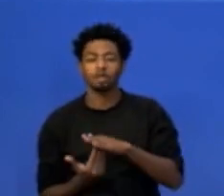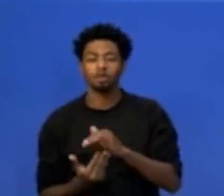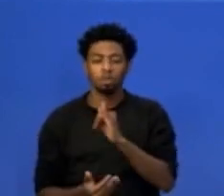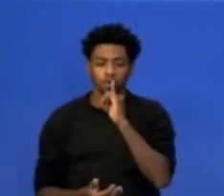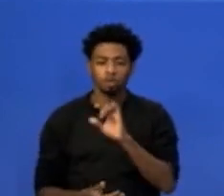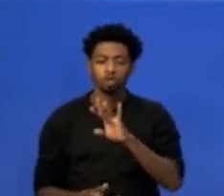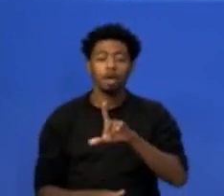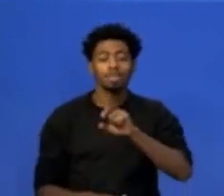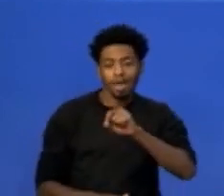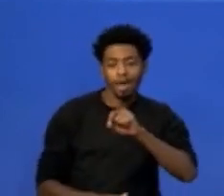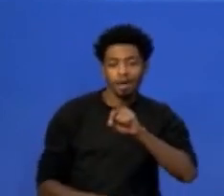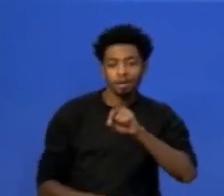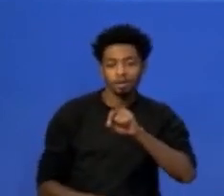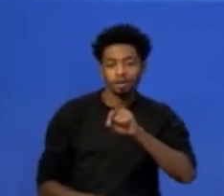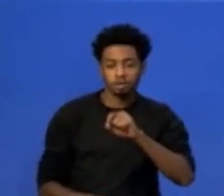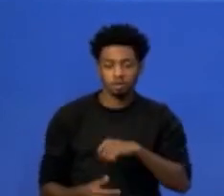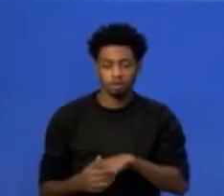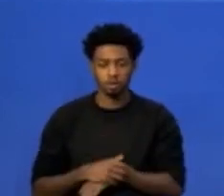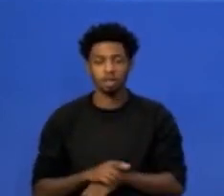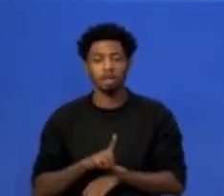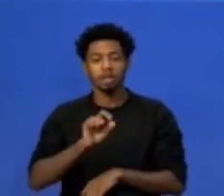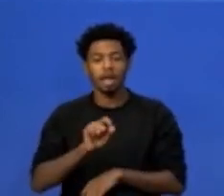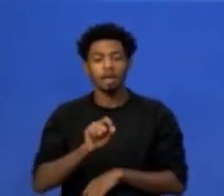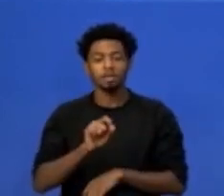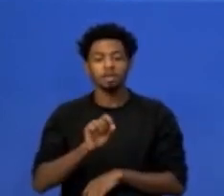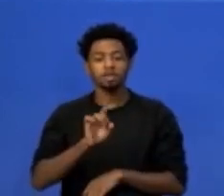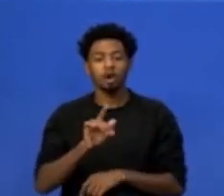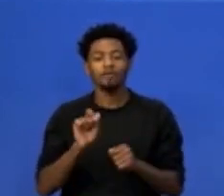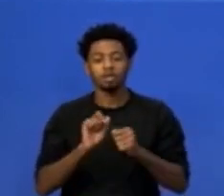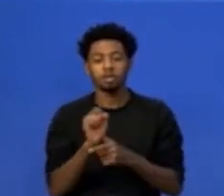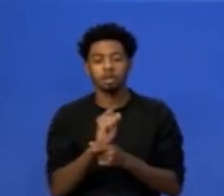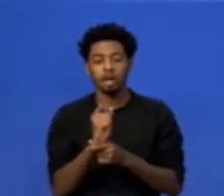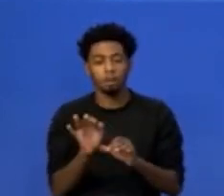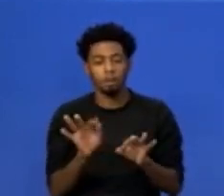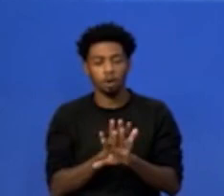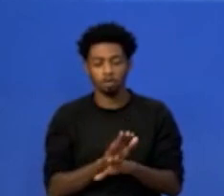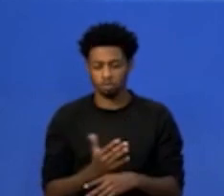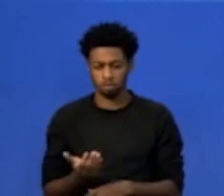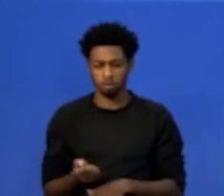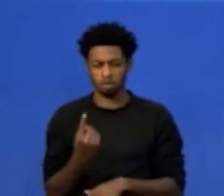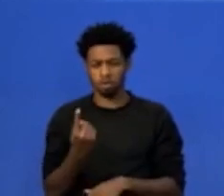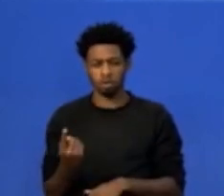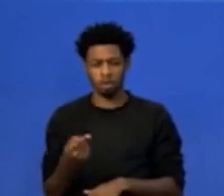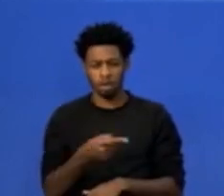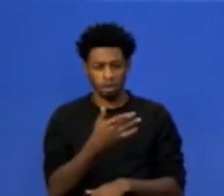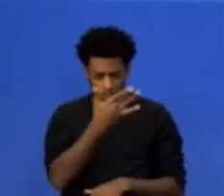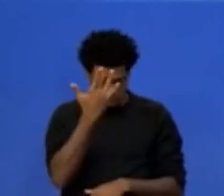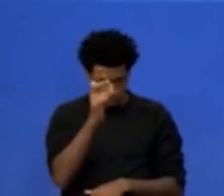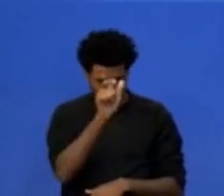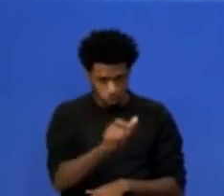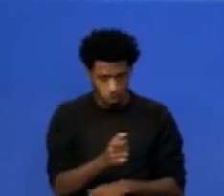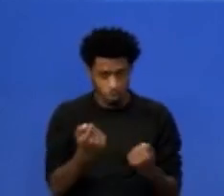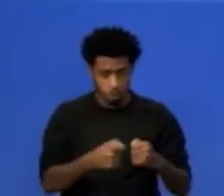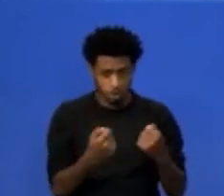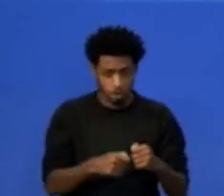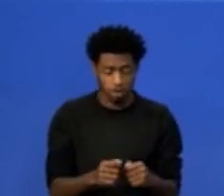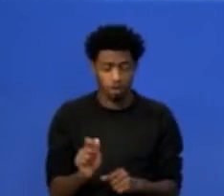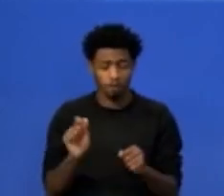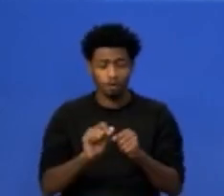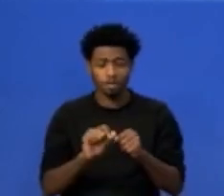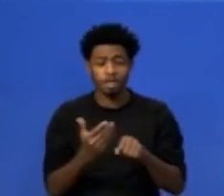exemplo, for liberado 10 sessões de fisioterapia, sendo que, na verdade, para que esse